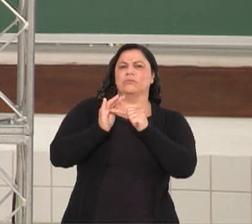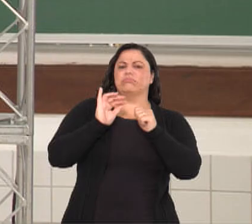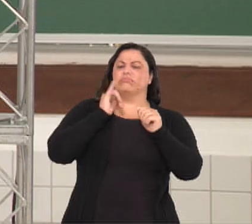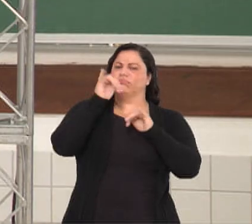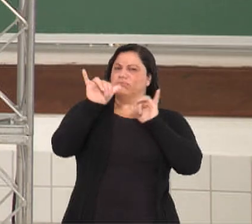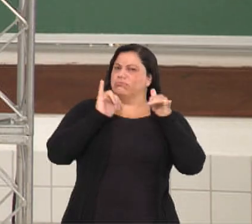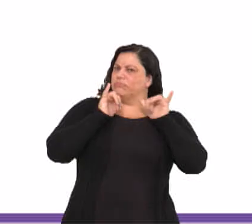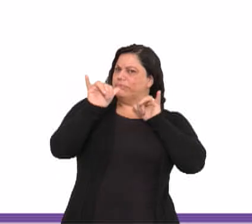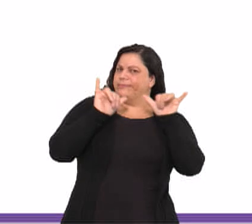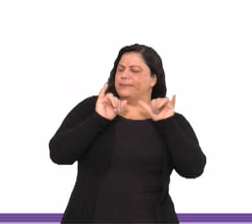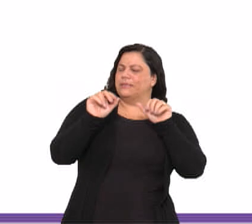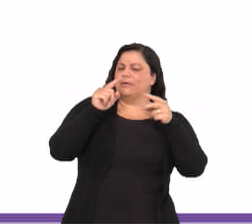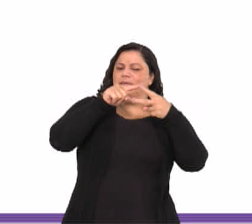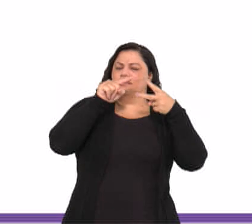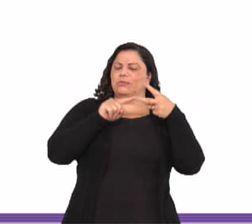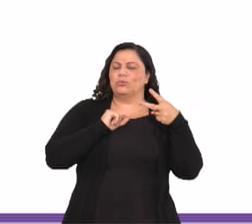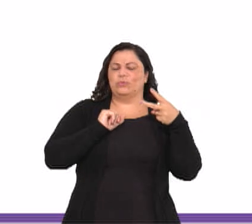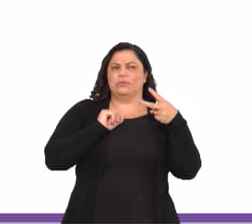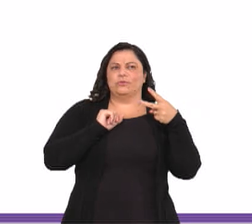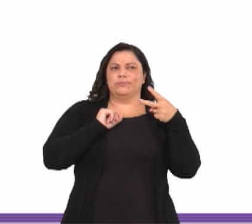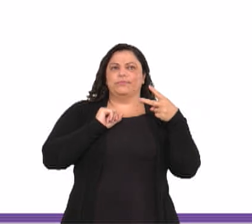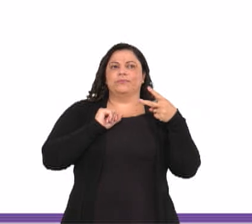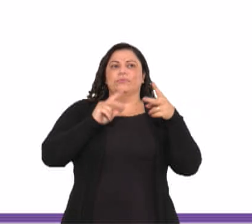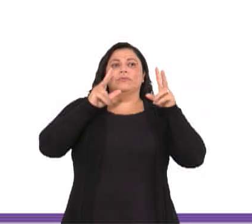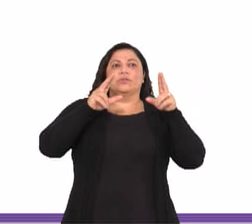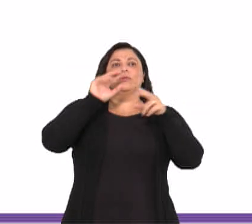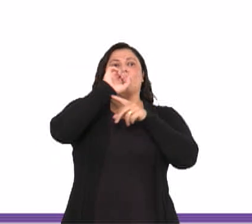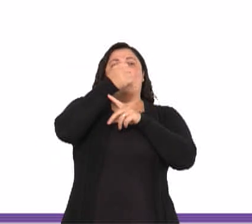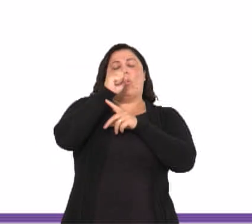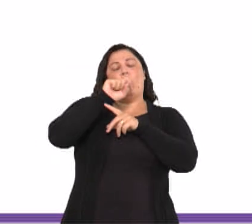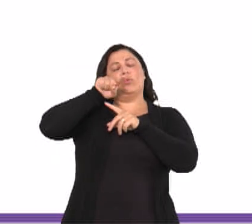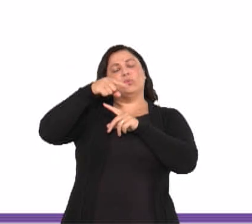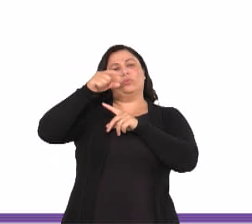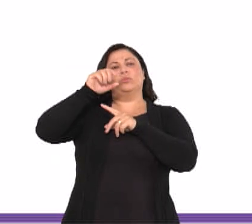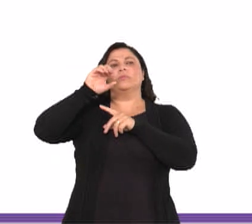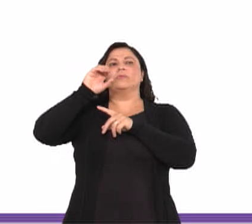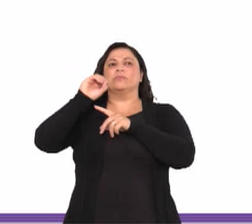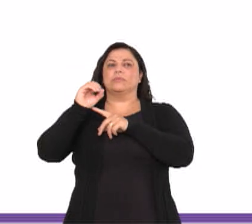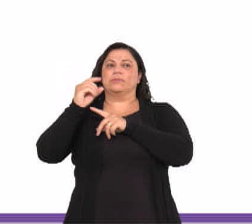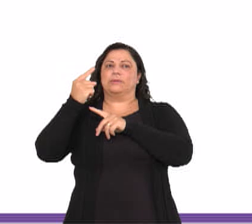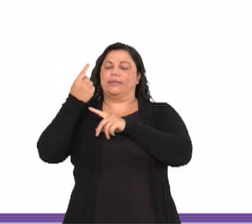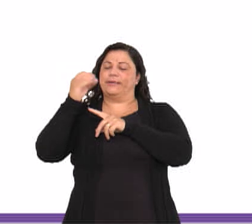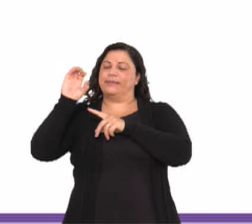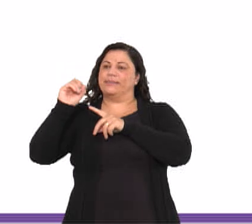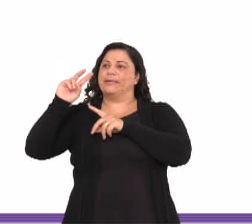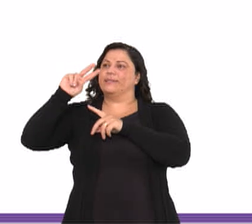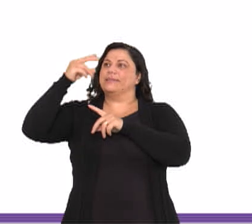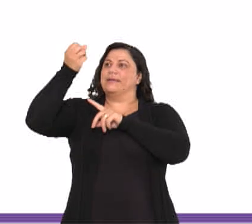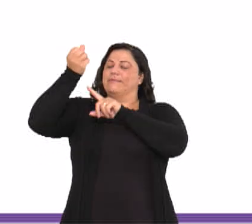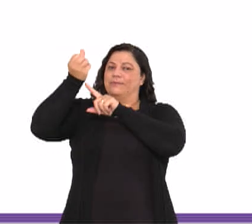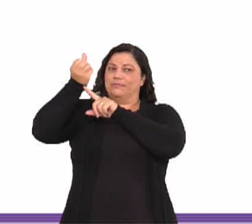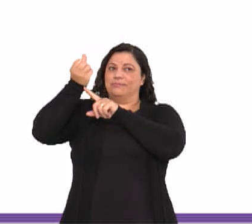de módulo 8 vezes 10 elevado a menos 6 coulombs, cada carga tem esse módulo,